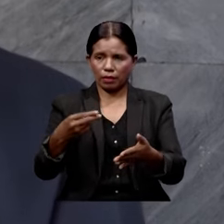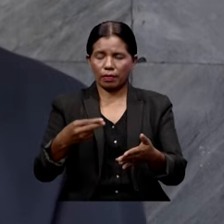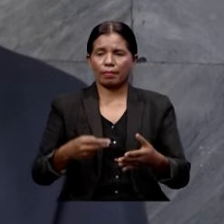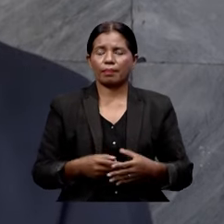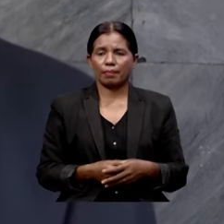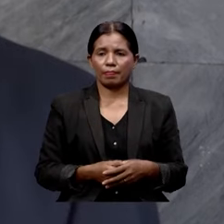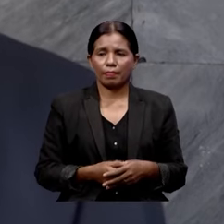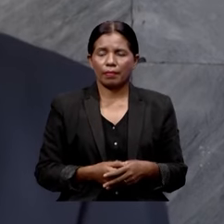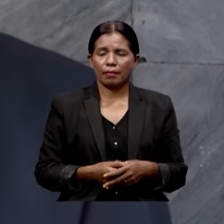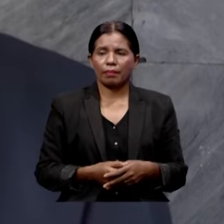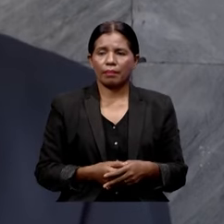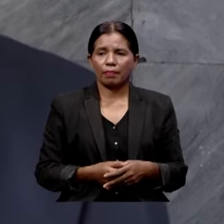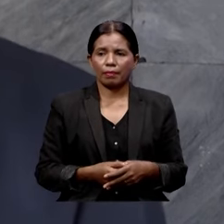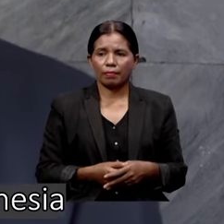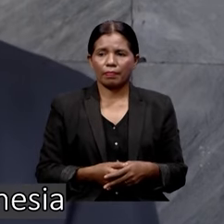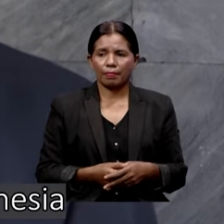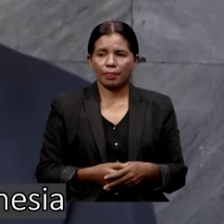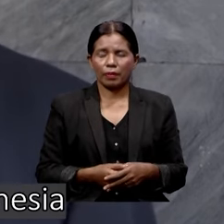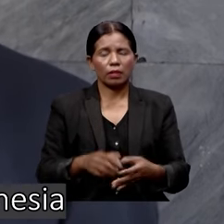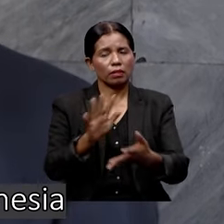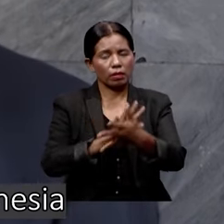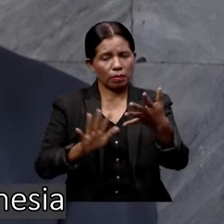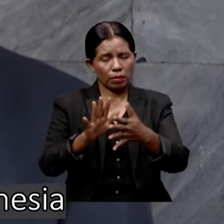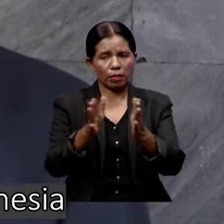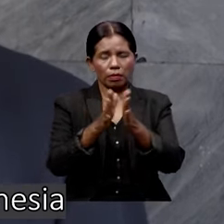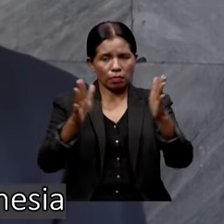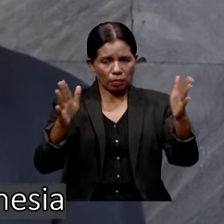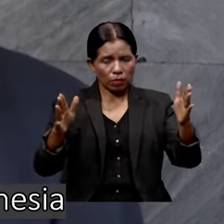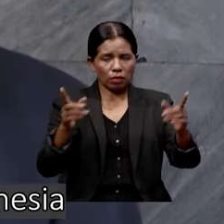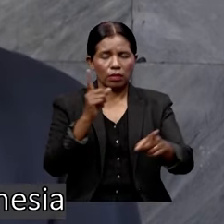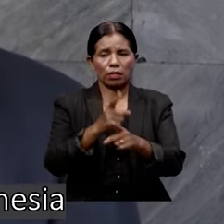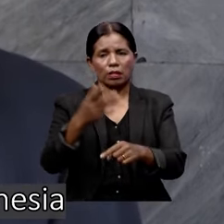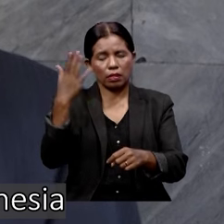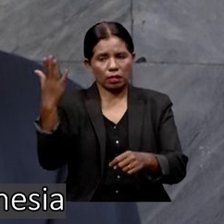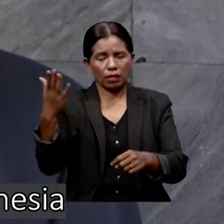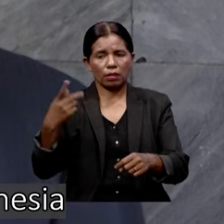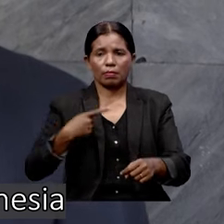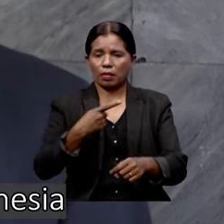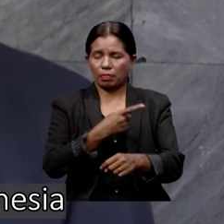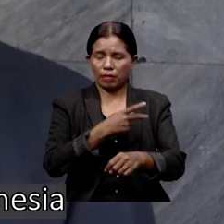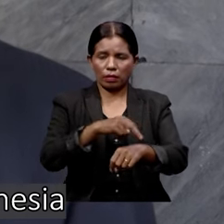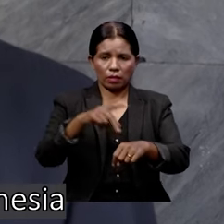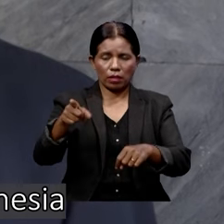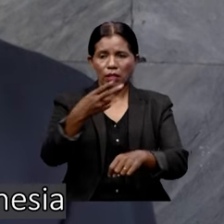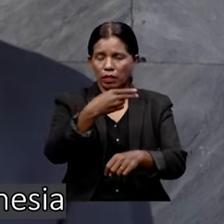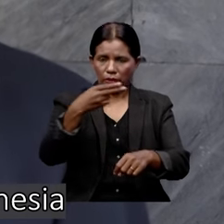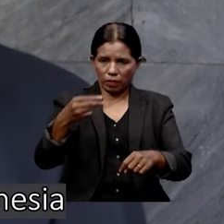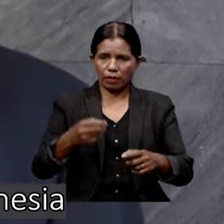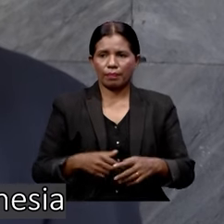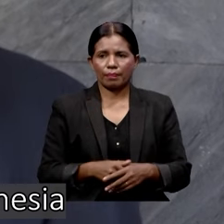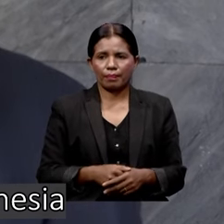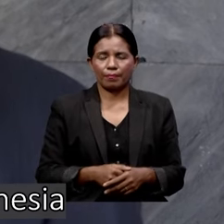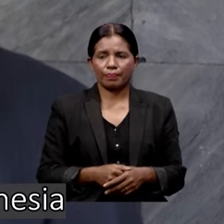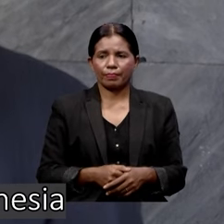Prabowo. Um sermão capaz de ir para o Parlamento Indonésio.